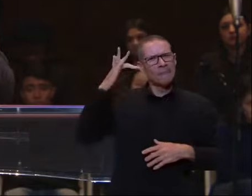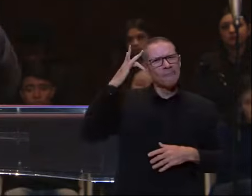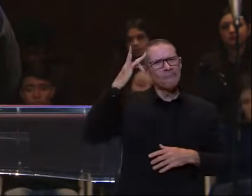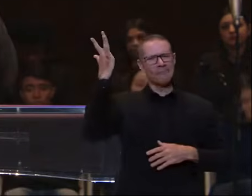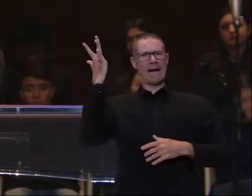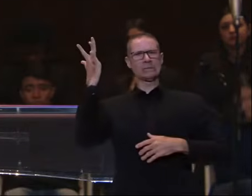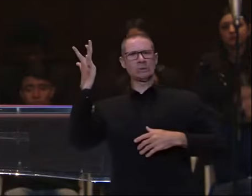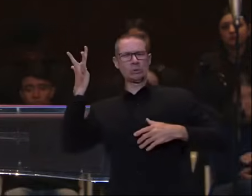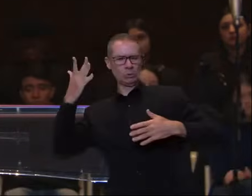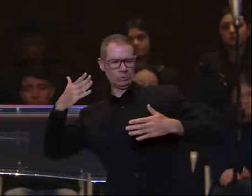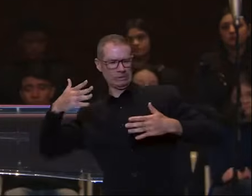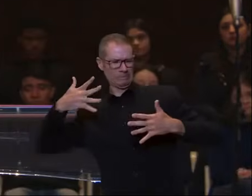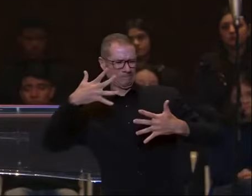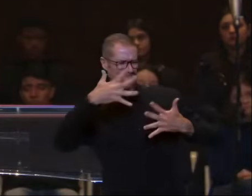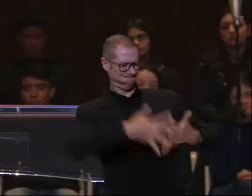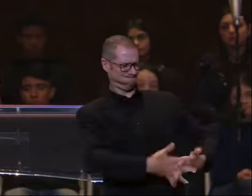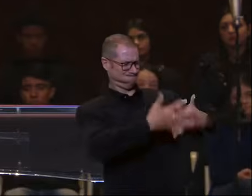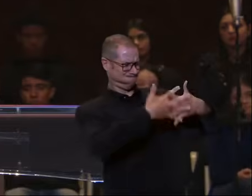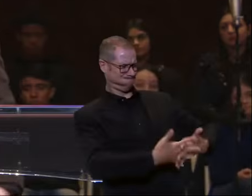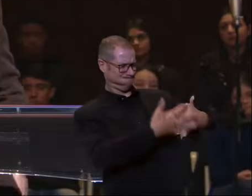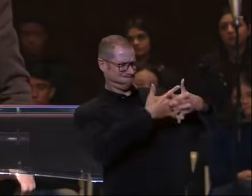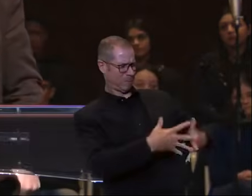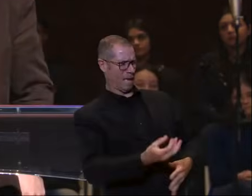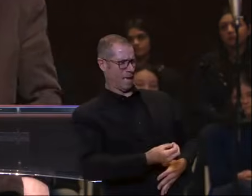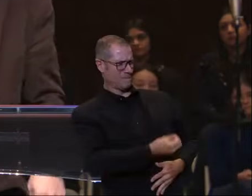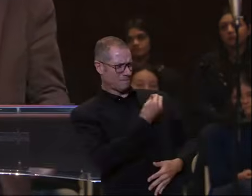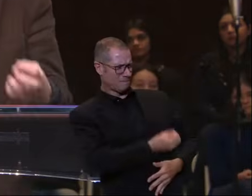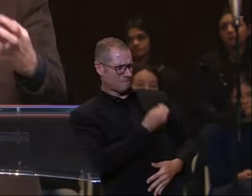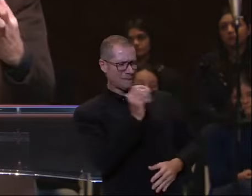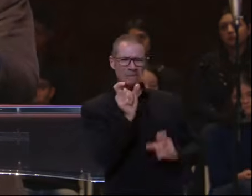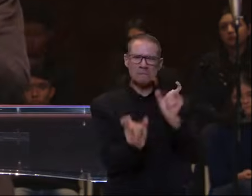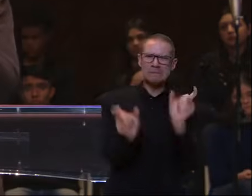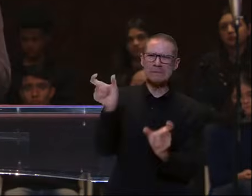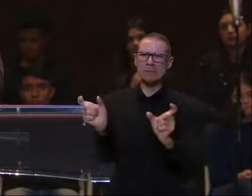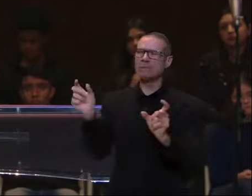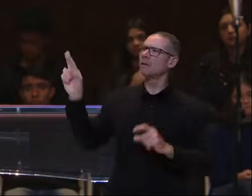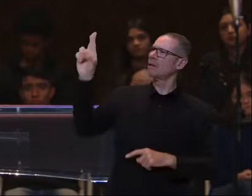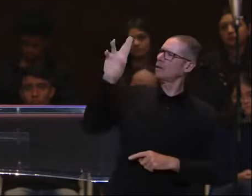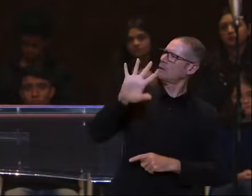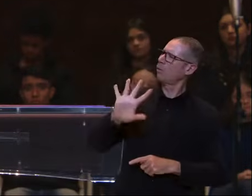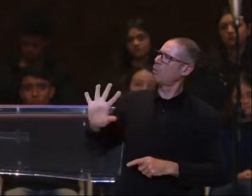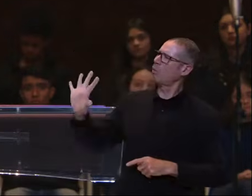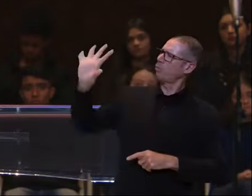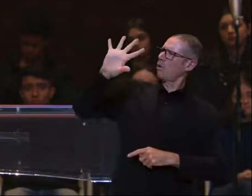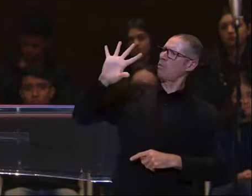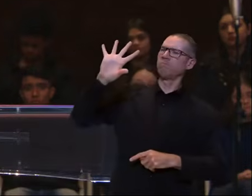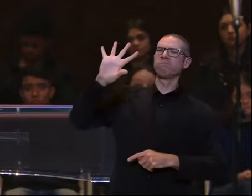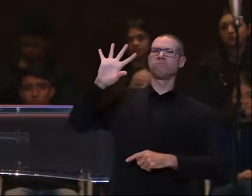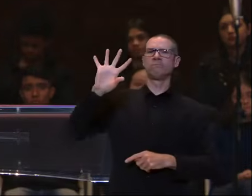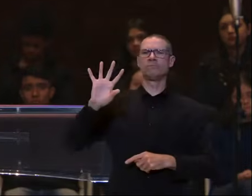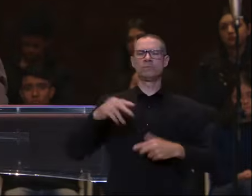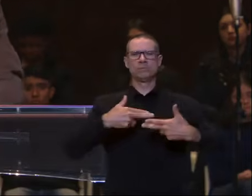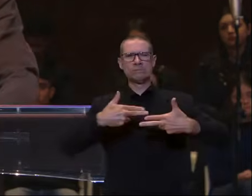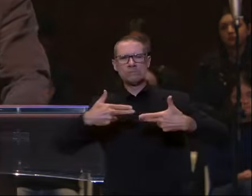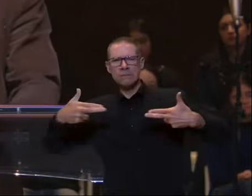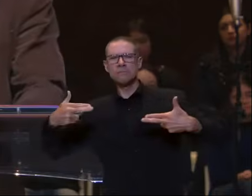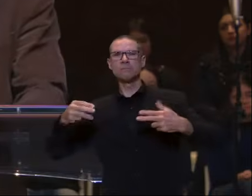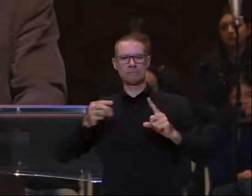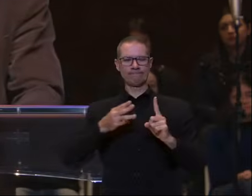facilmente interferir na vida das pessoas. Essas religiões de mistérios, elas